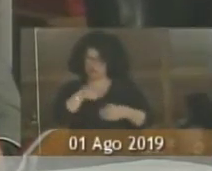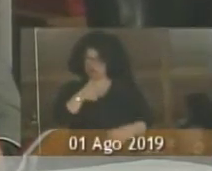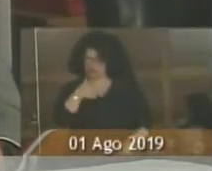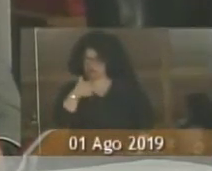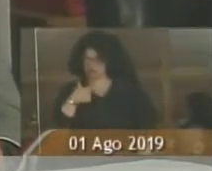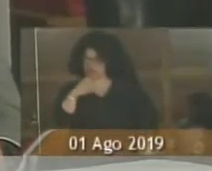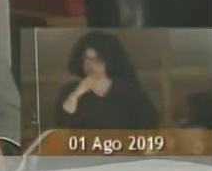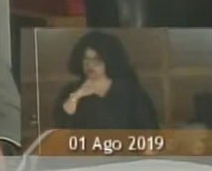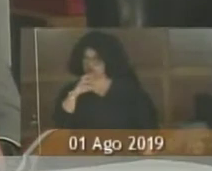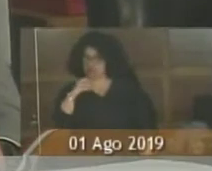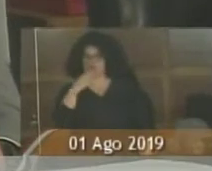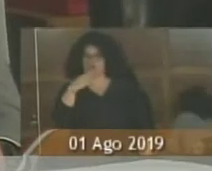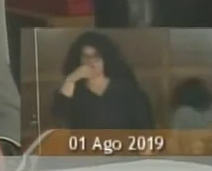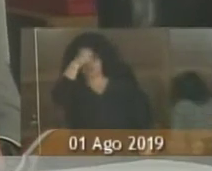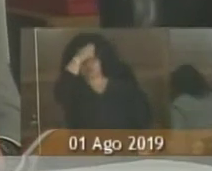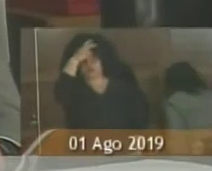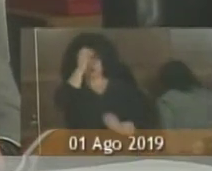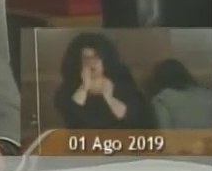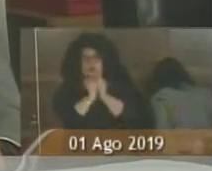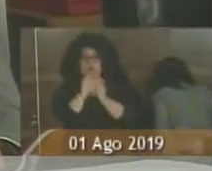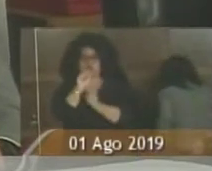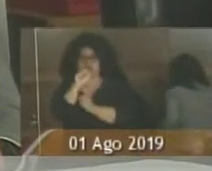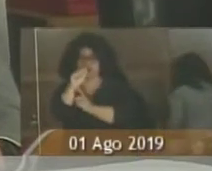indicando ao prefeito que interceda junto ao SAI